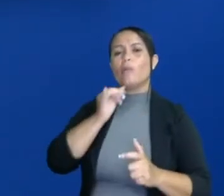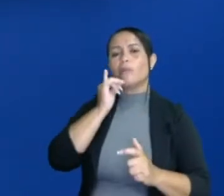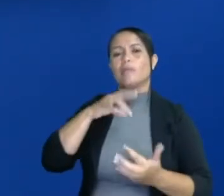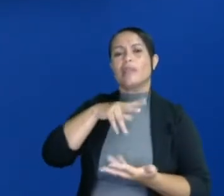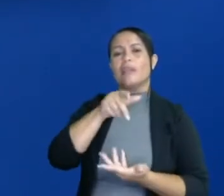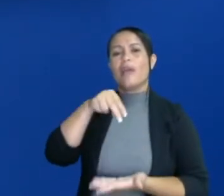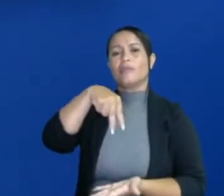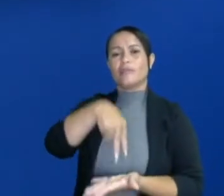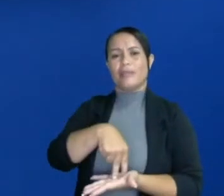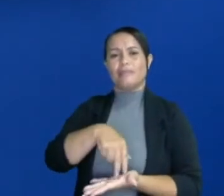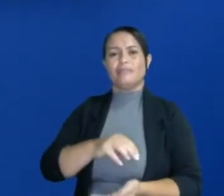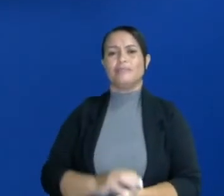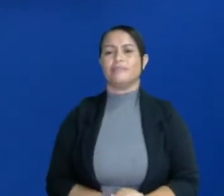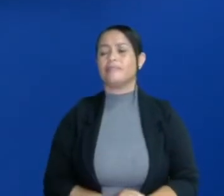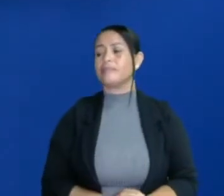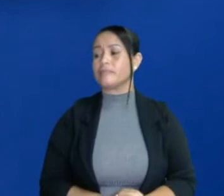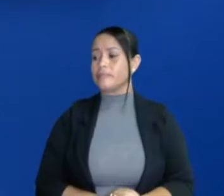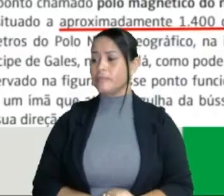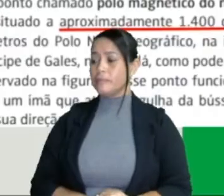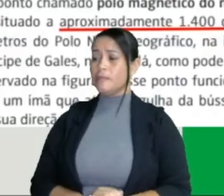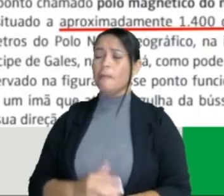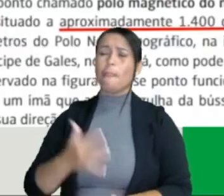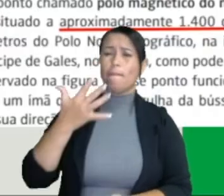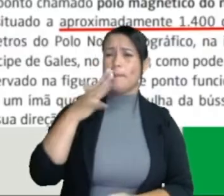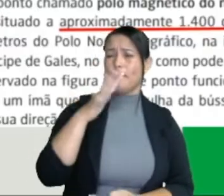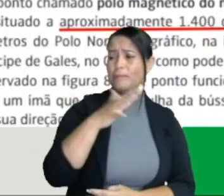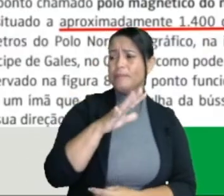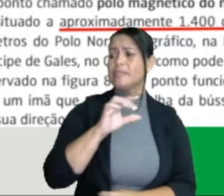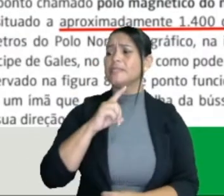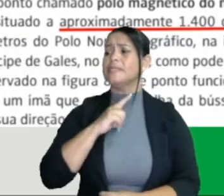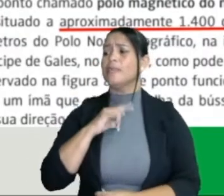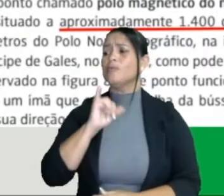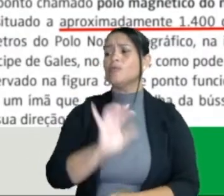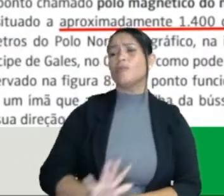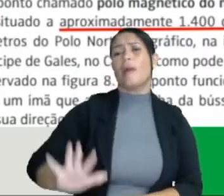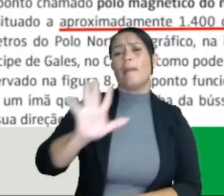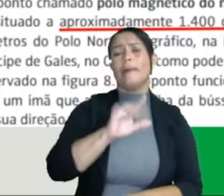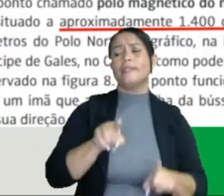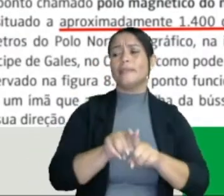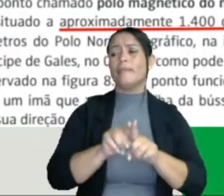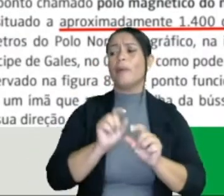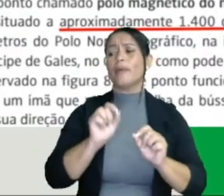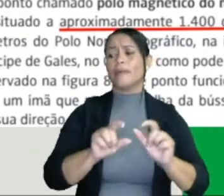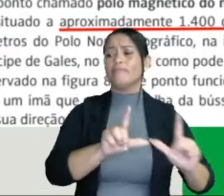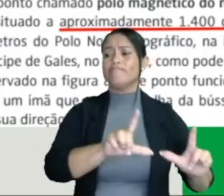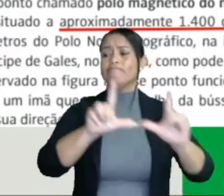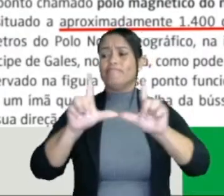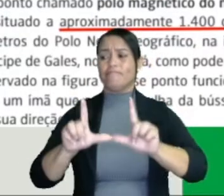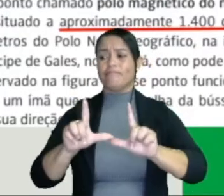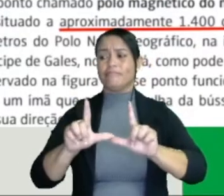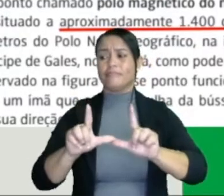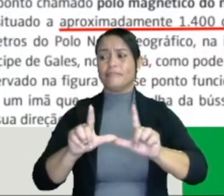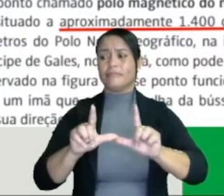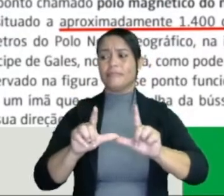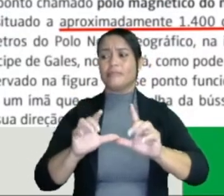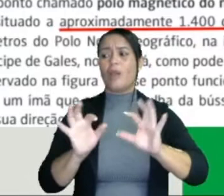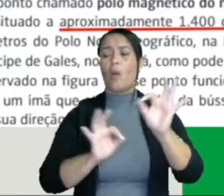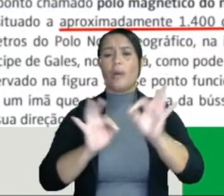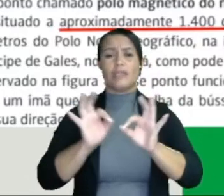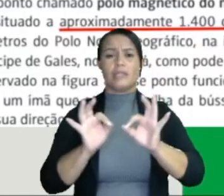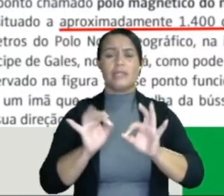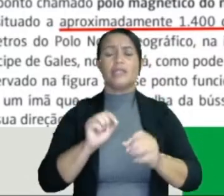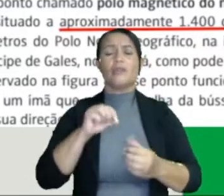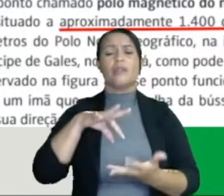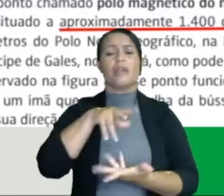se encontrar, tá bom? Então, mais ou menos assim, aqui na figura está ilustrando essa situação, tá? Então, a composição interna da Terra, ela